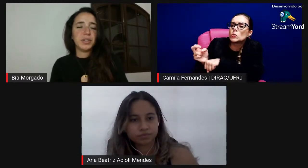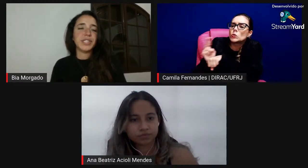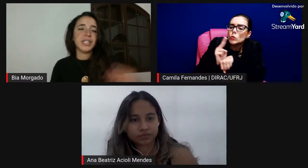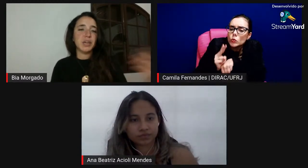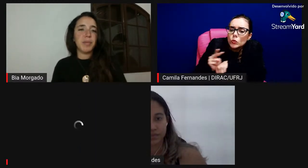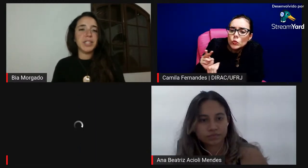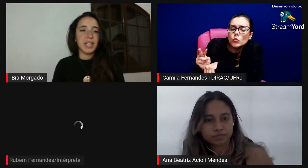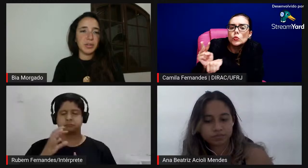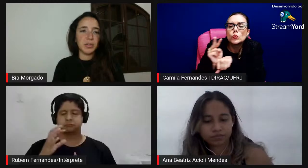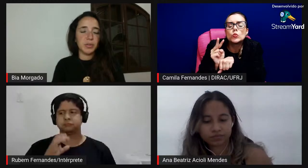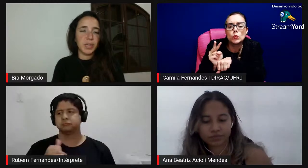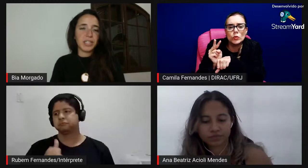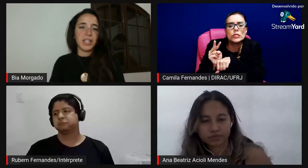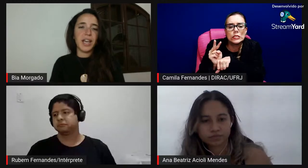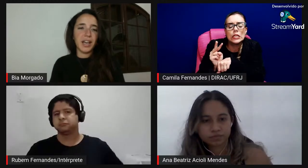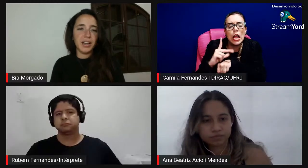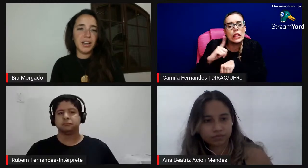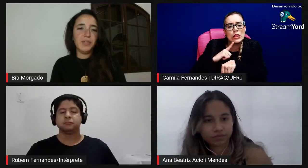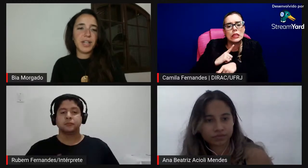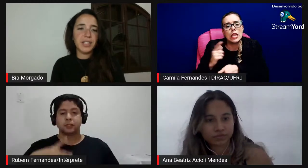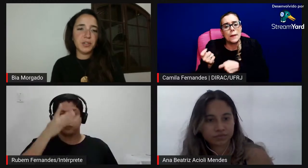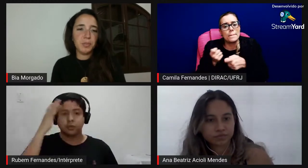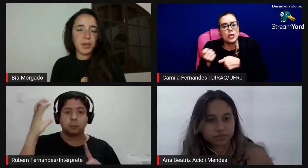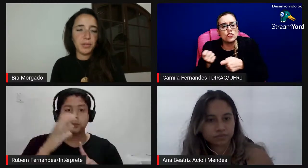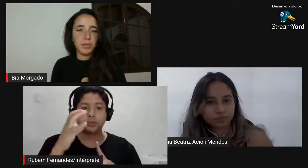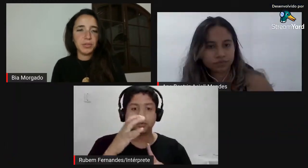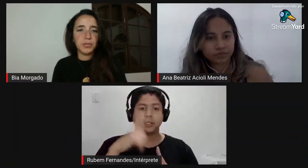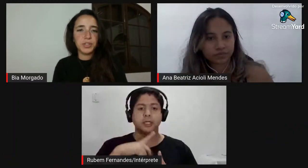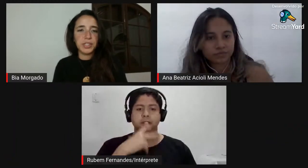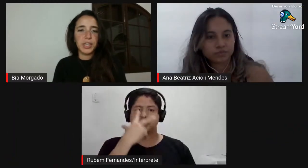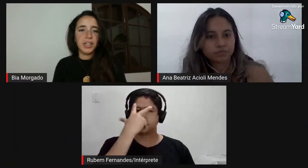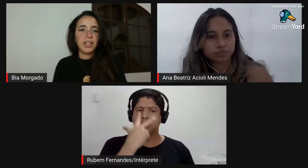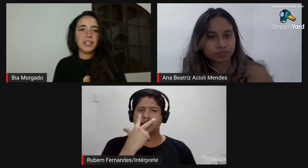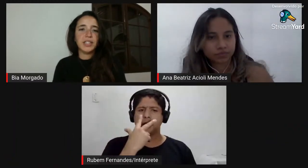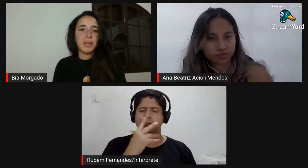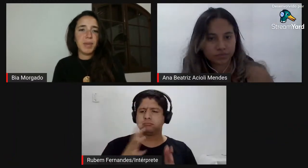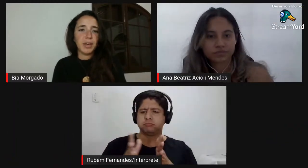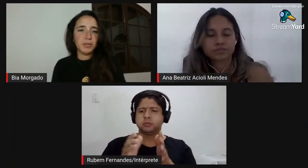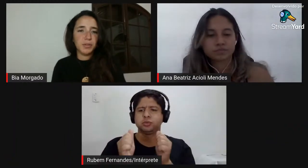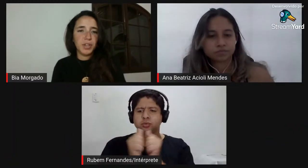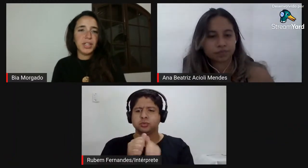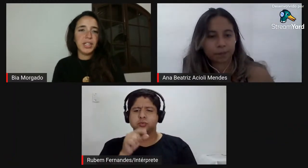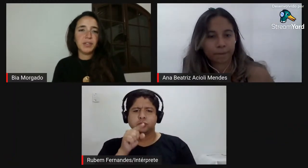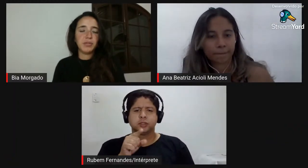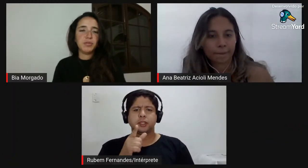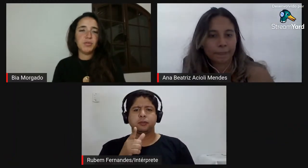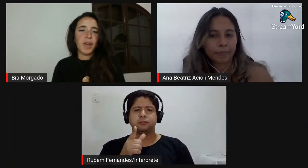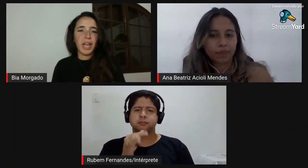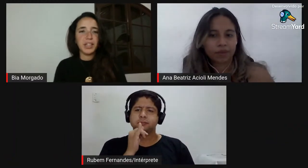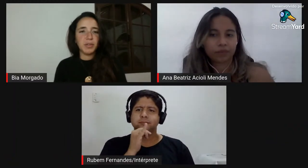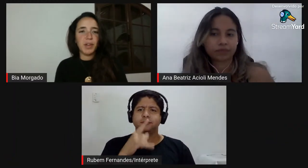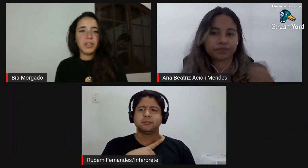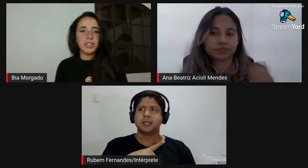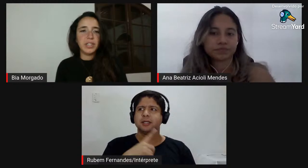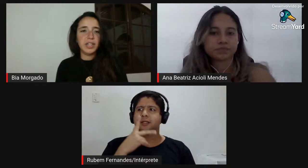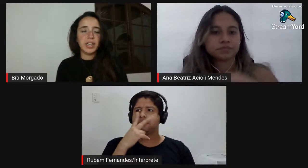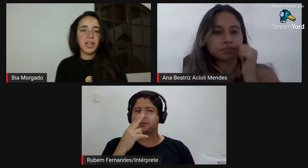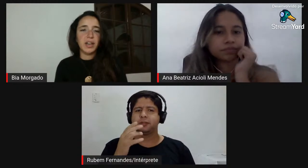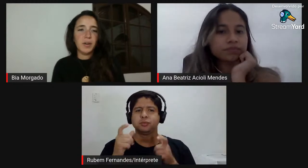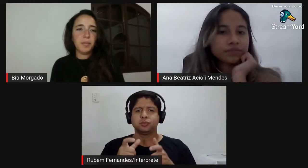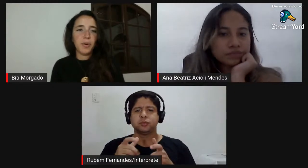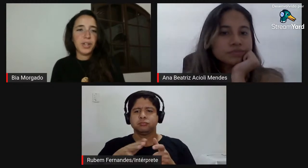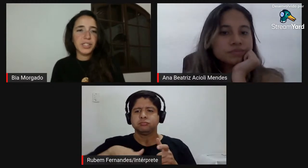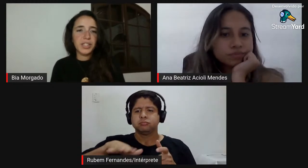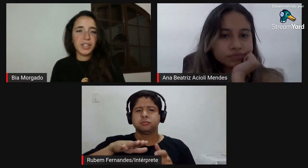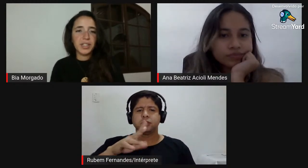quanto que você tem uma mediadora cega fazendo um percurso com você te recebendo dentro de um éden do L8 Sica